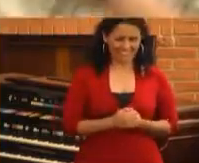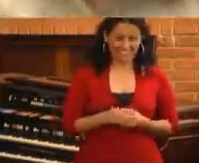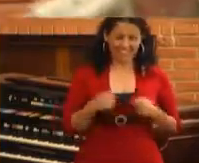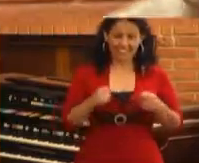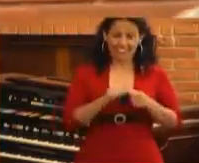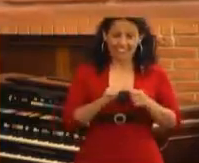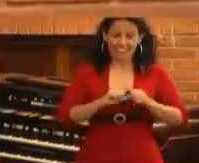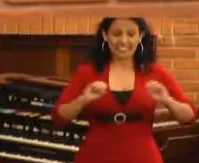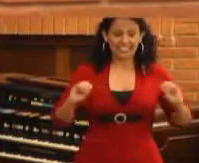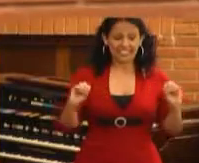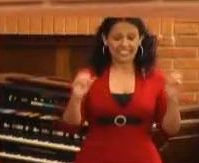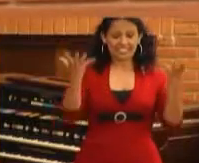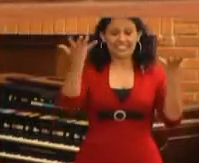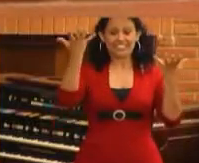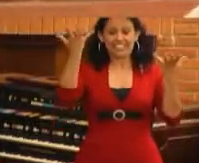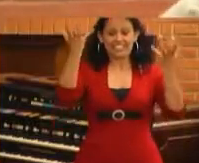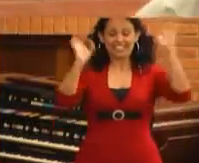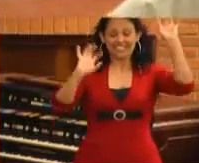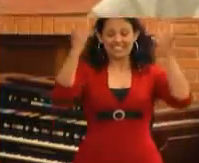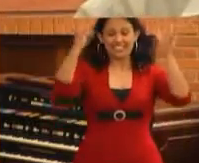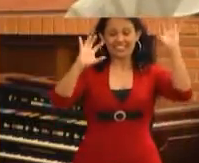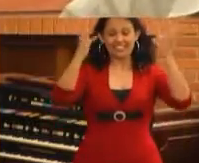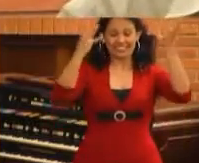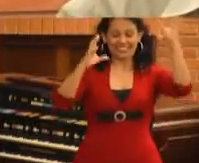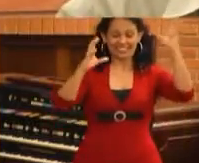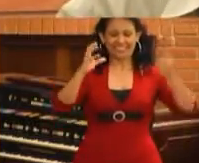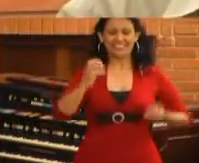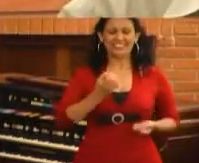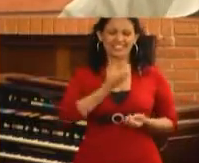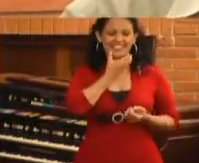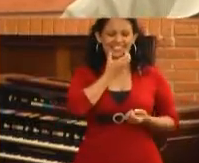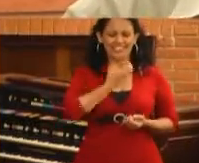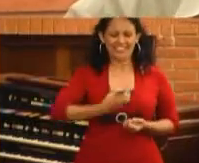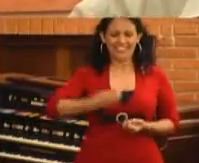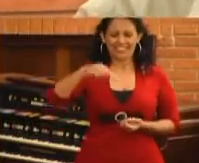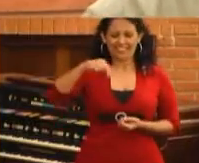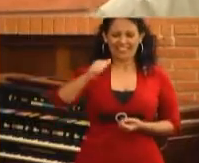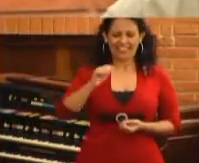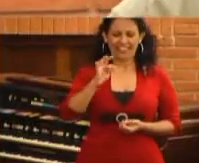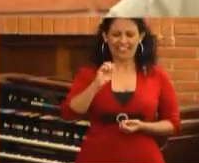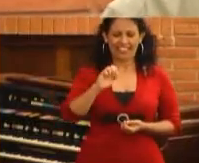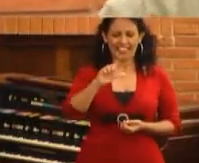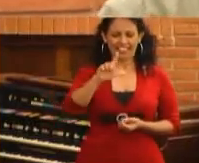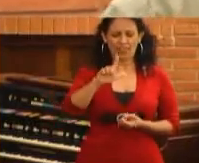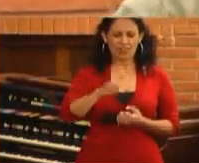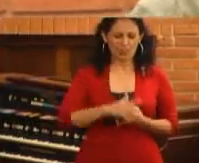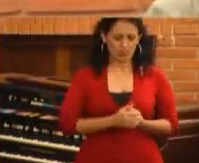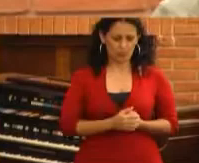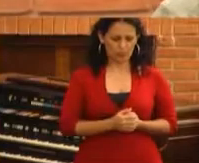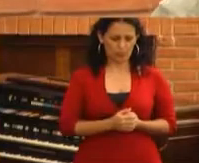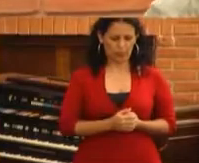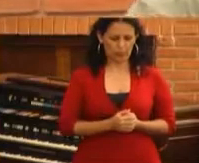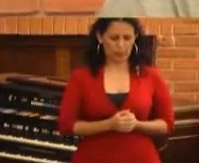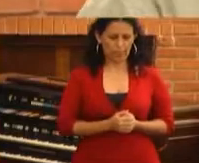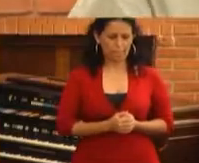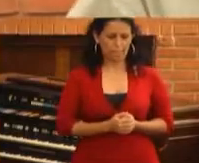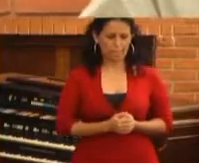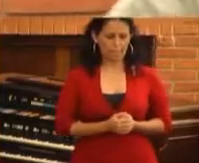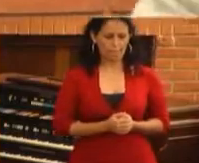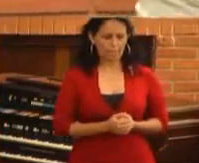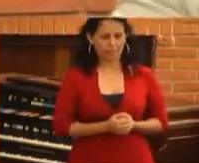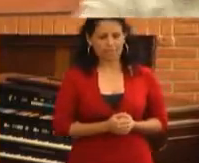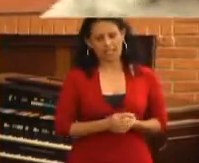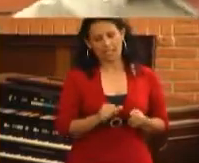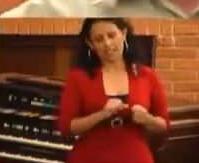celebração, Natal, primeira vez, 325. Antes disso não tem historicamente a comemoração do Natal. Fizeram